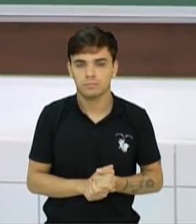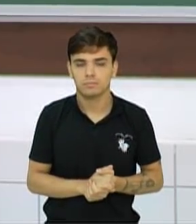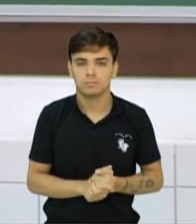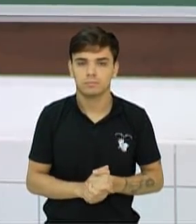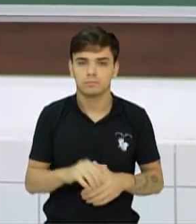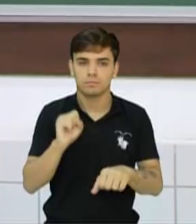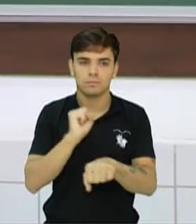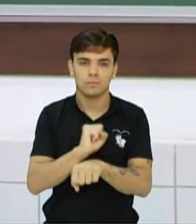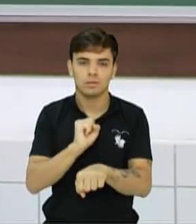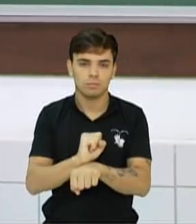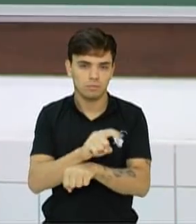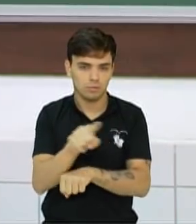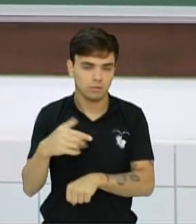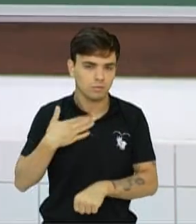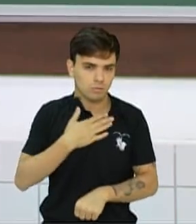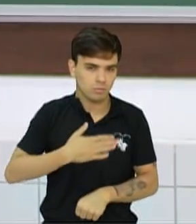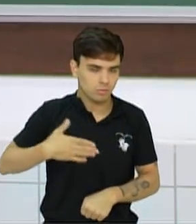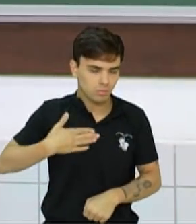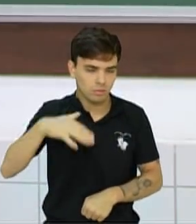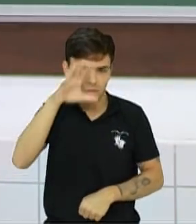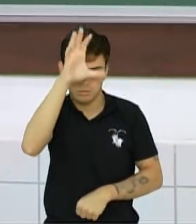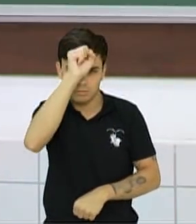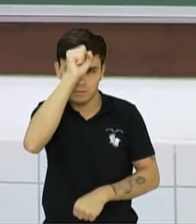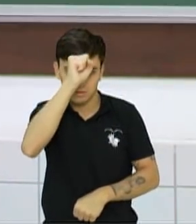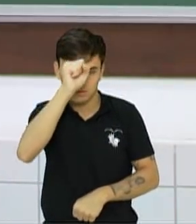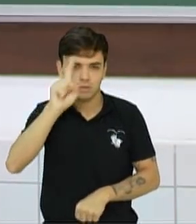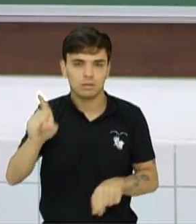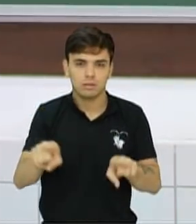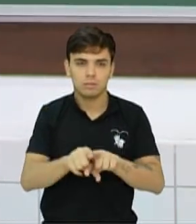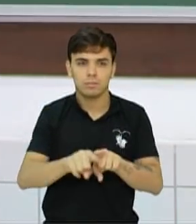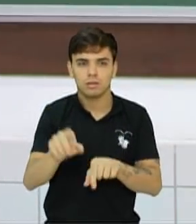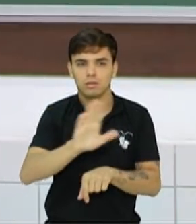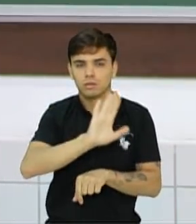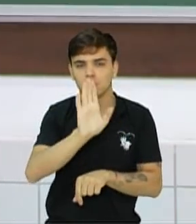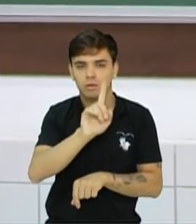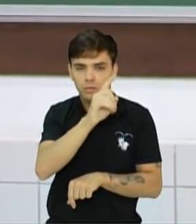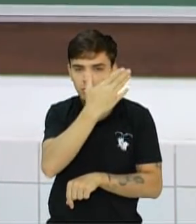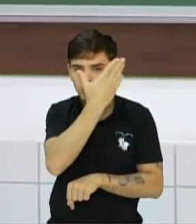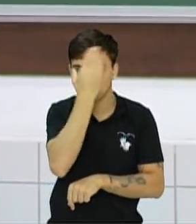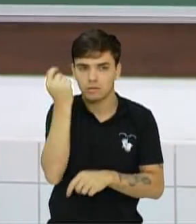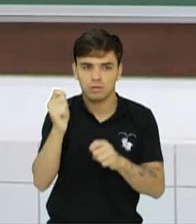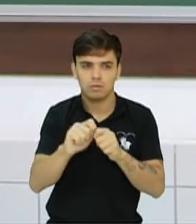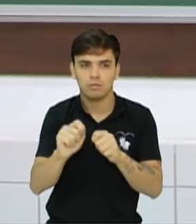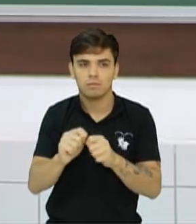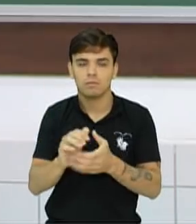Espero que tenham gostado e que tenham aprendido. Não esqueçam de fazer uma